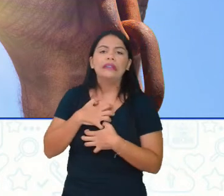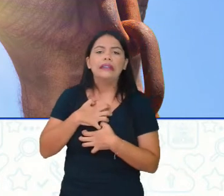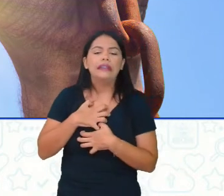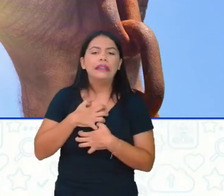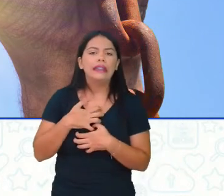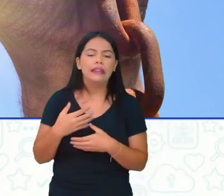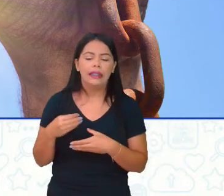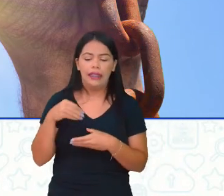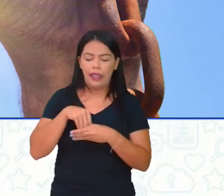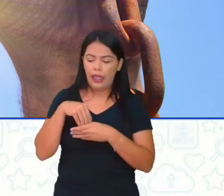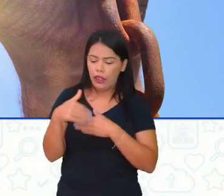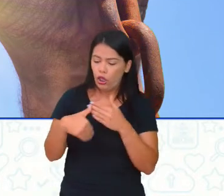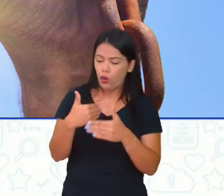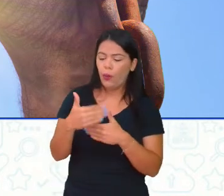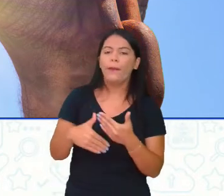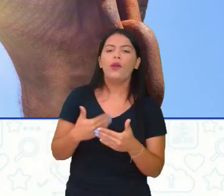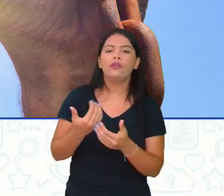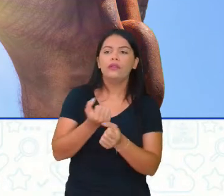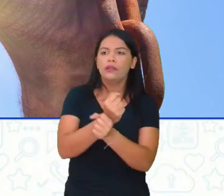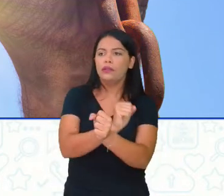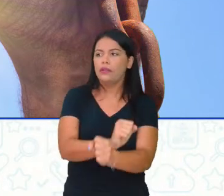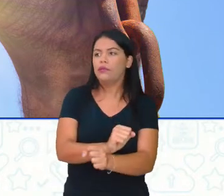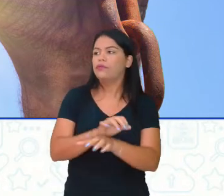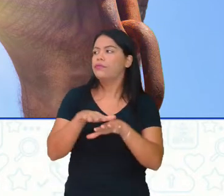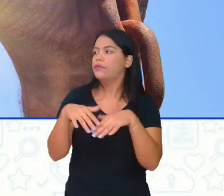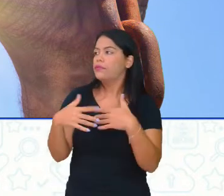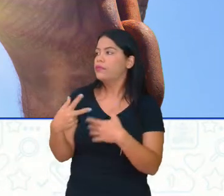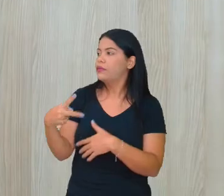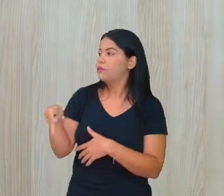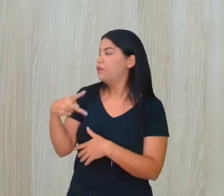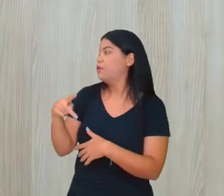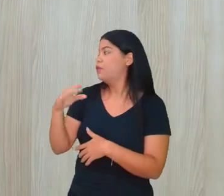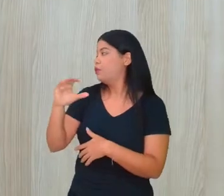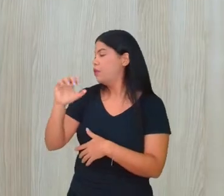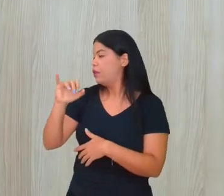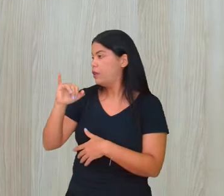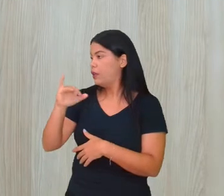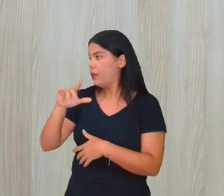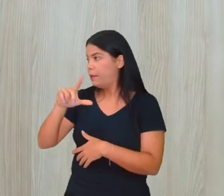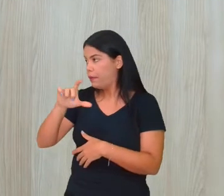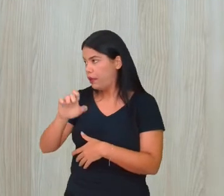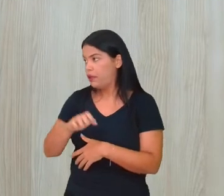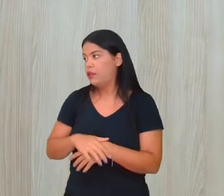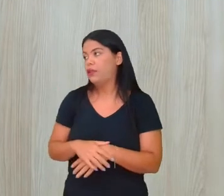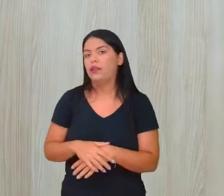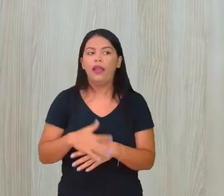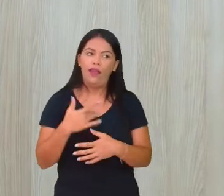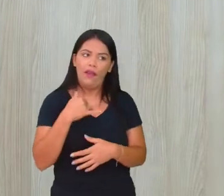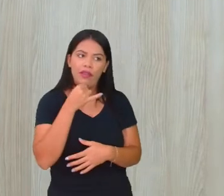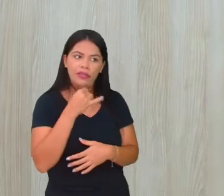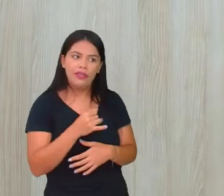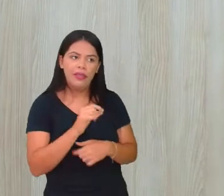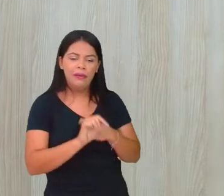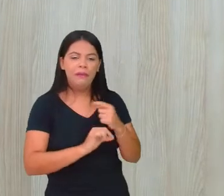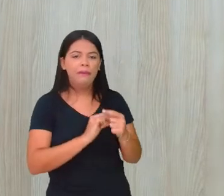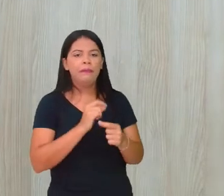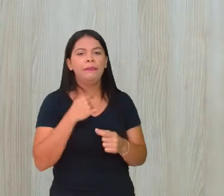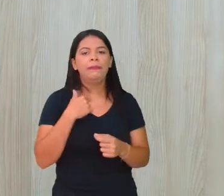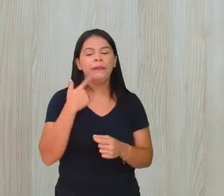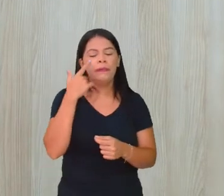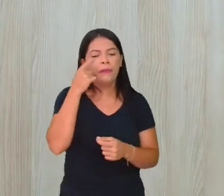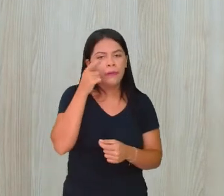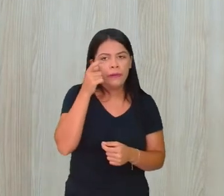De escravatura. Professora Camille. Eu ia dizer, desculpa. Professora Adriana, é interessante quando no primeiro verso